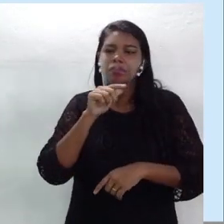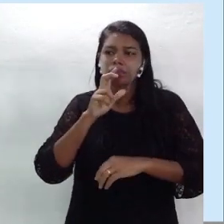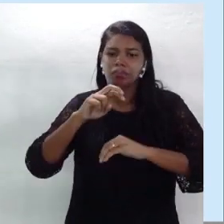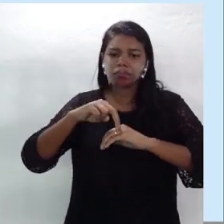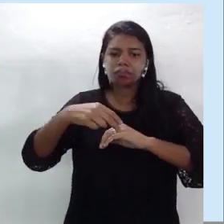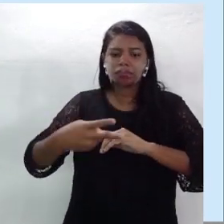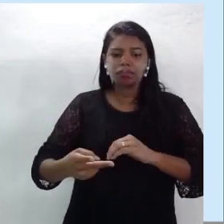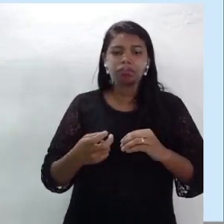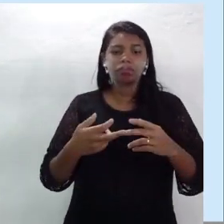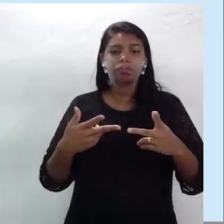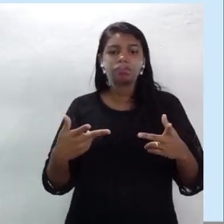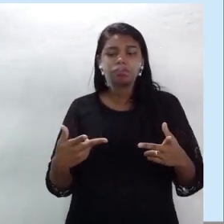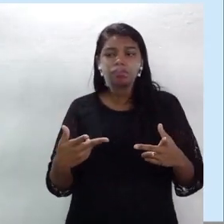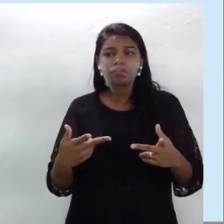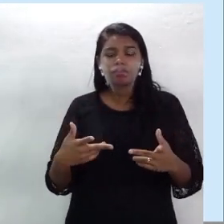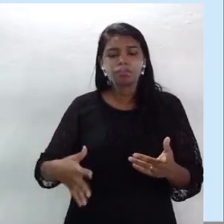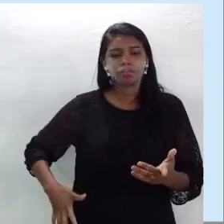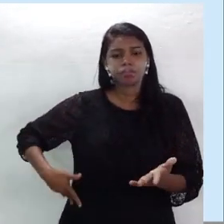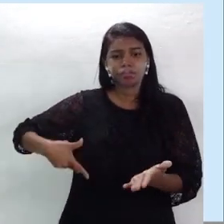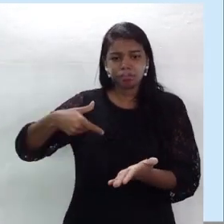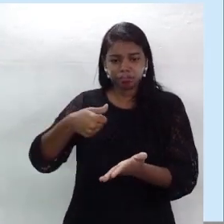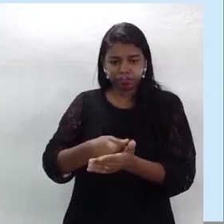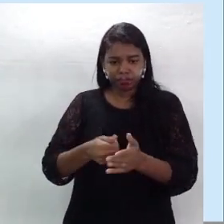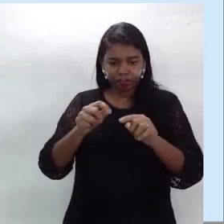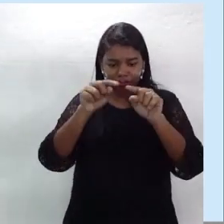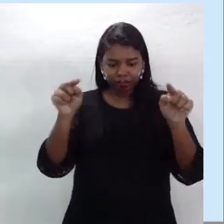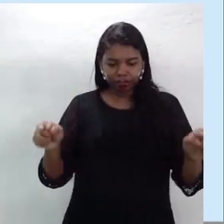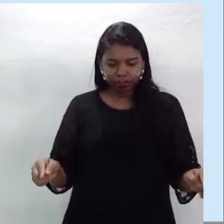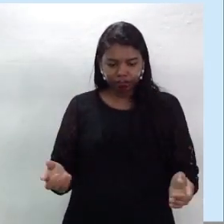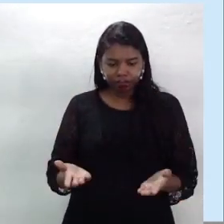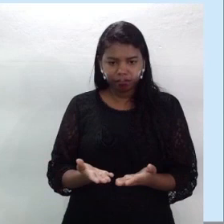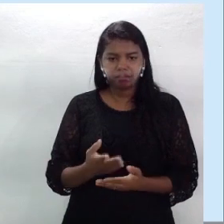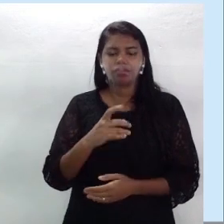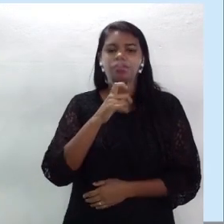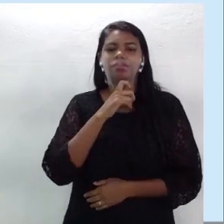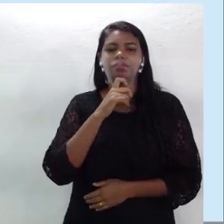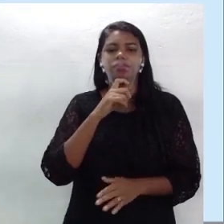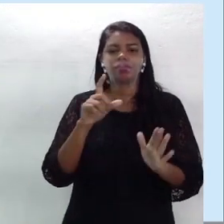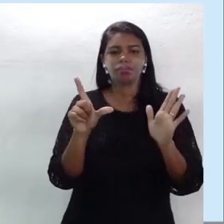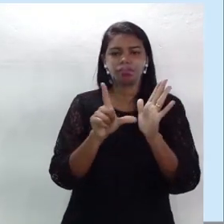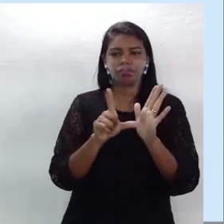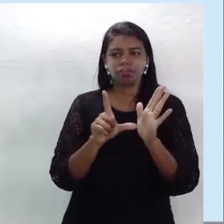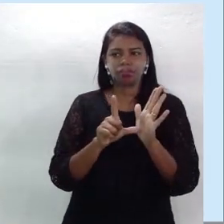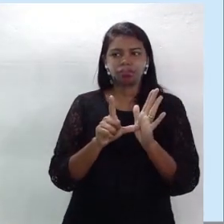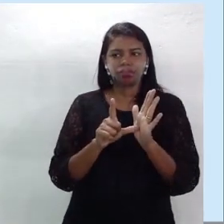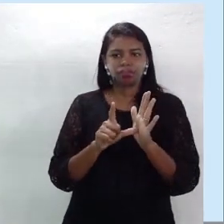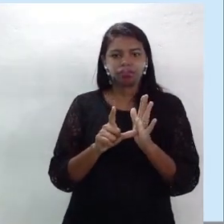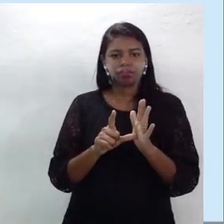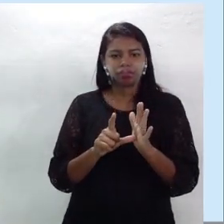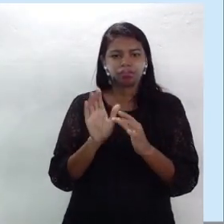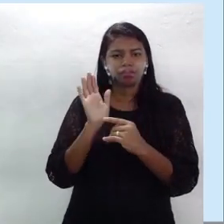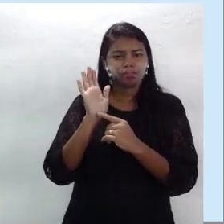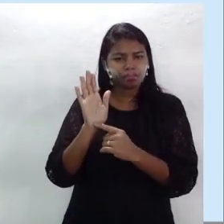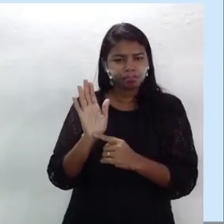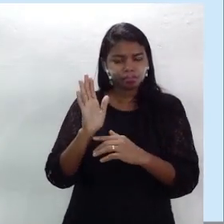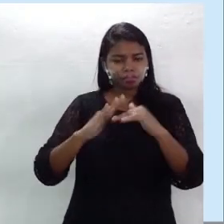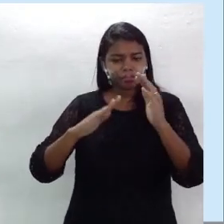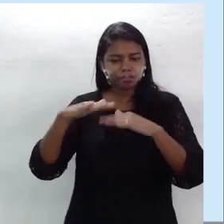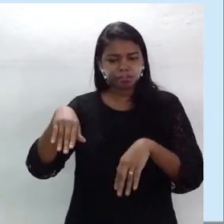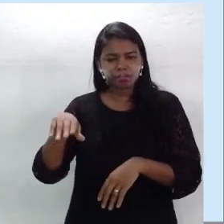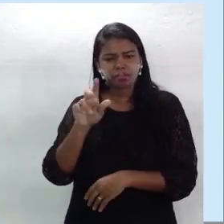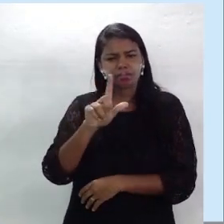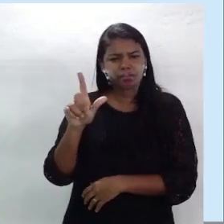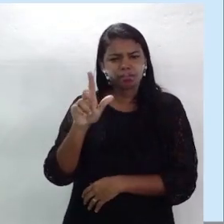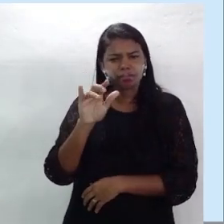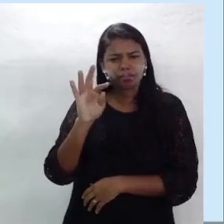Às vezes a gente compra geladeira numa loja e tem lá a capacidade, tantos